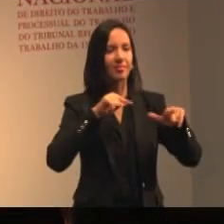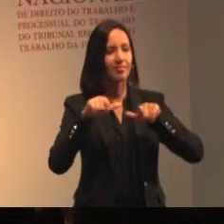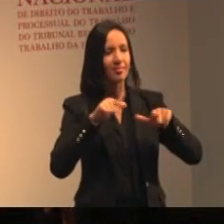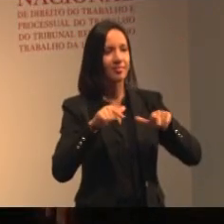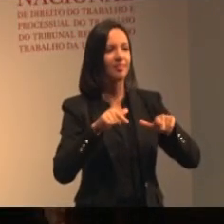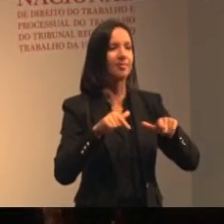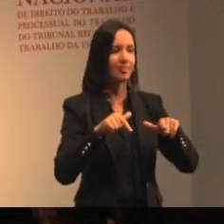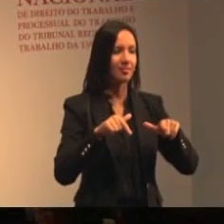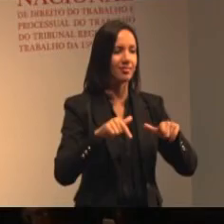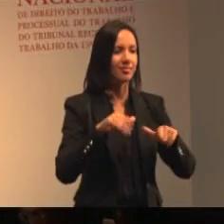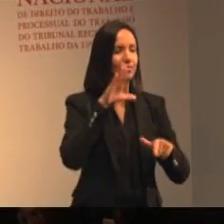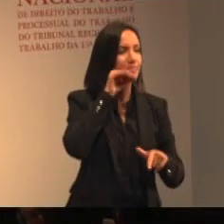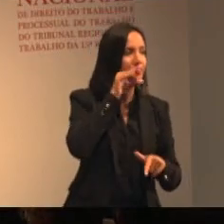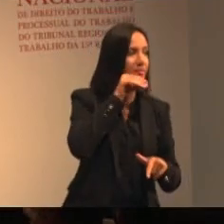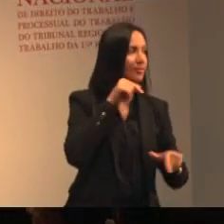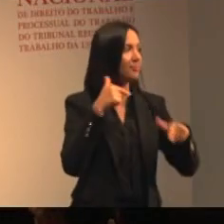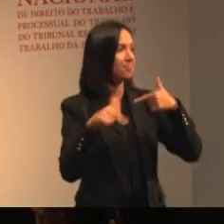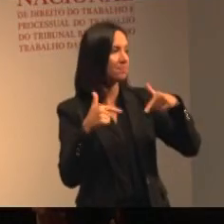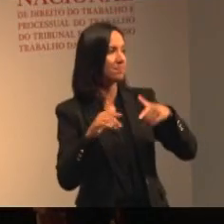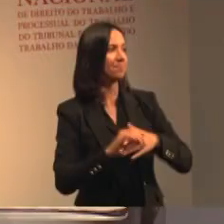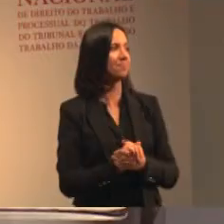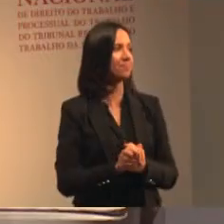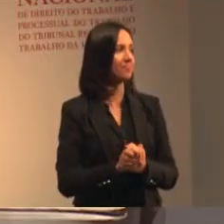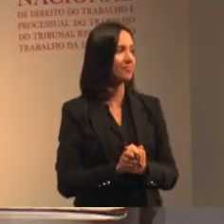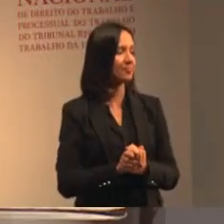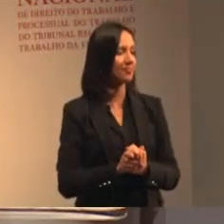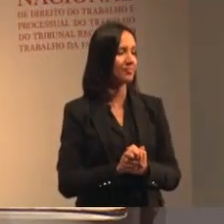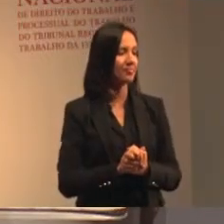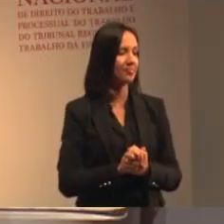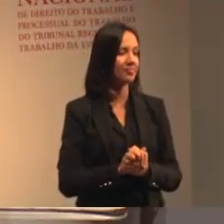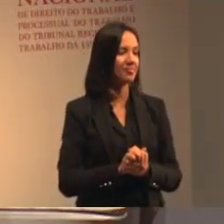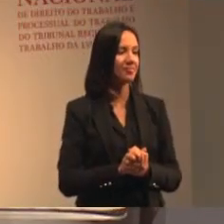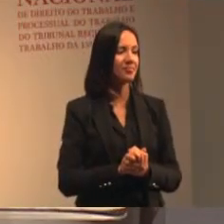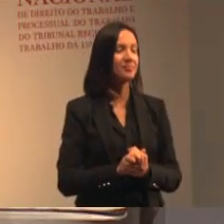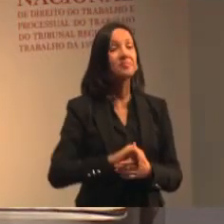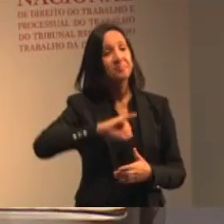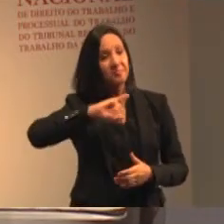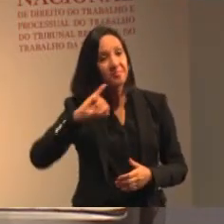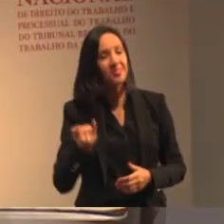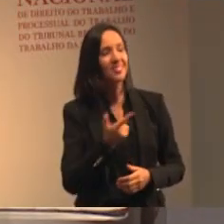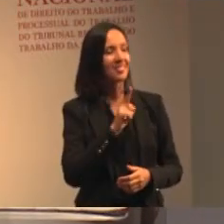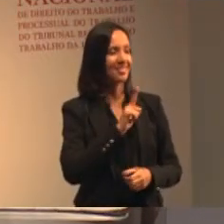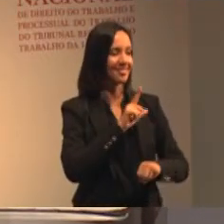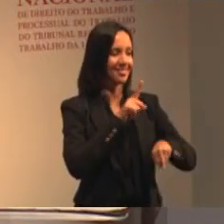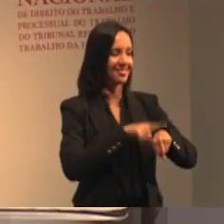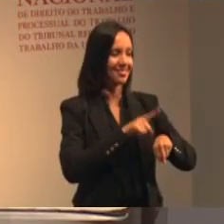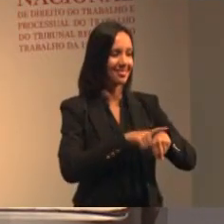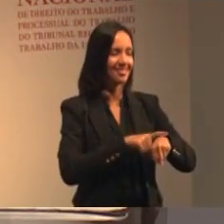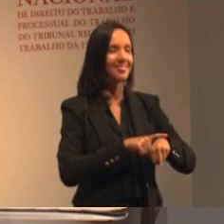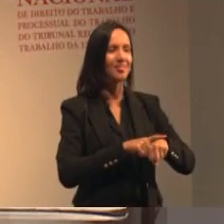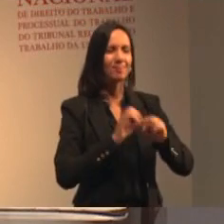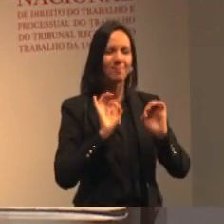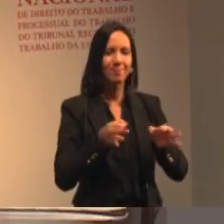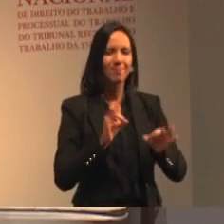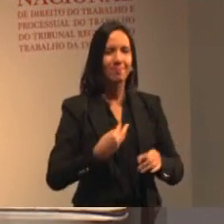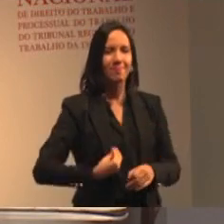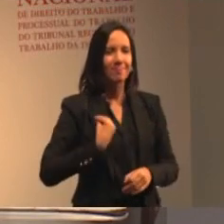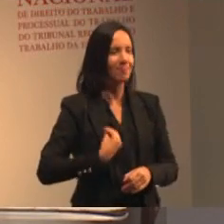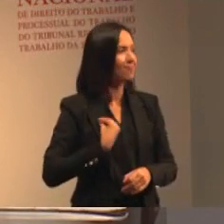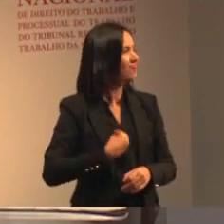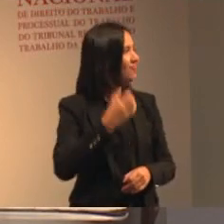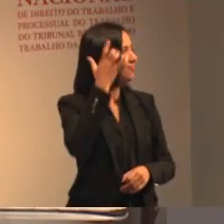trabalho-emprego, empregado-empregador. Aproveitemos, portanto, este momento de efetiva atualização